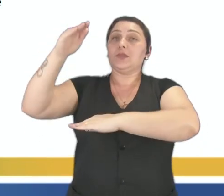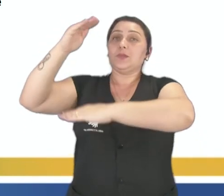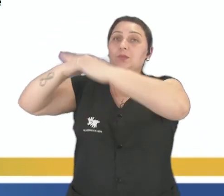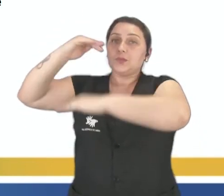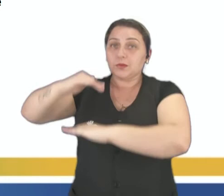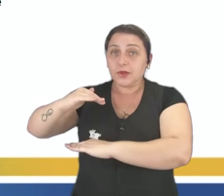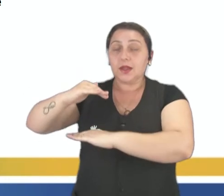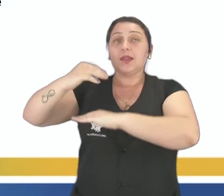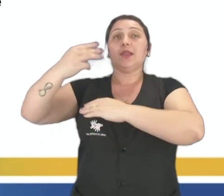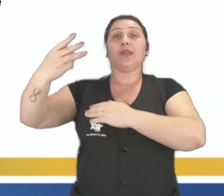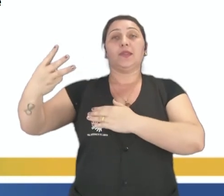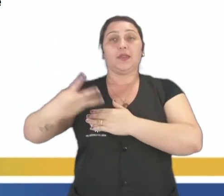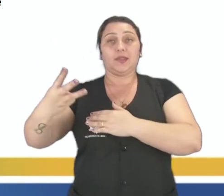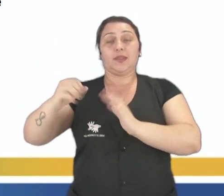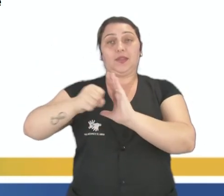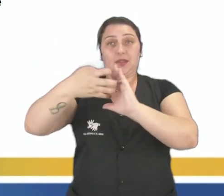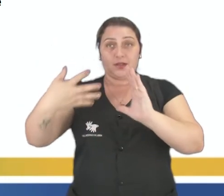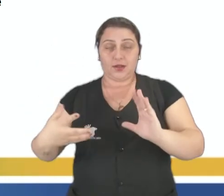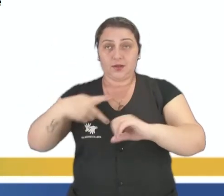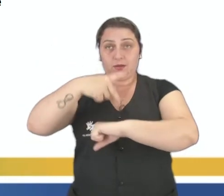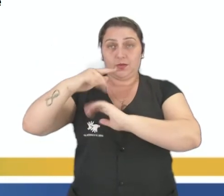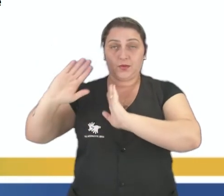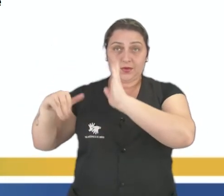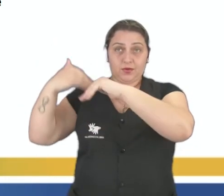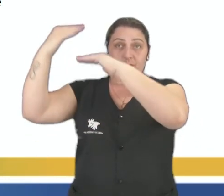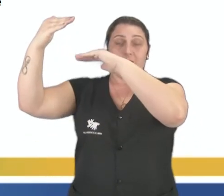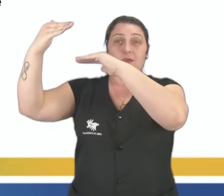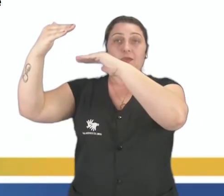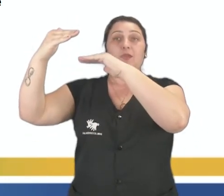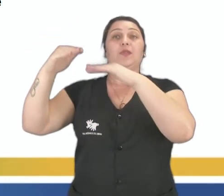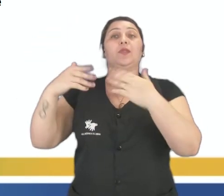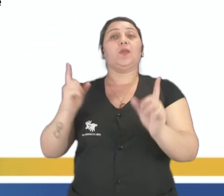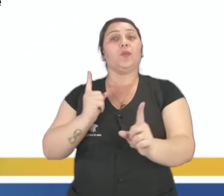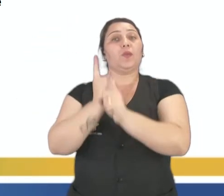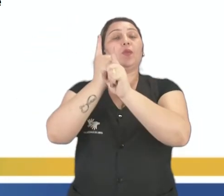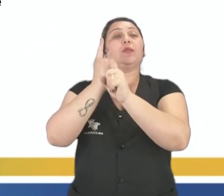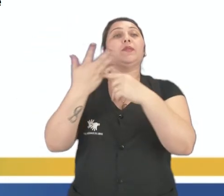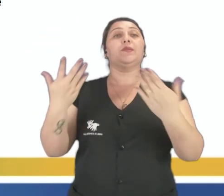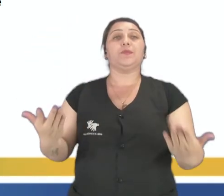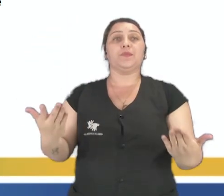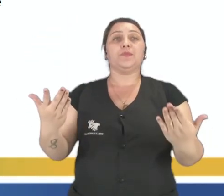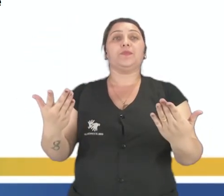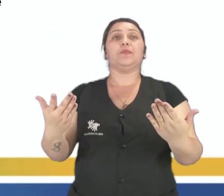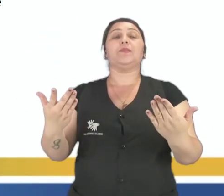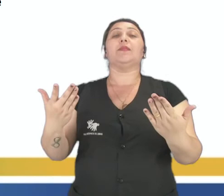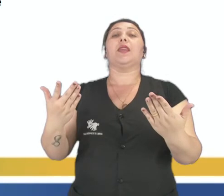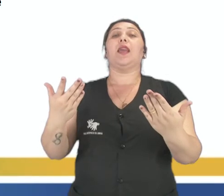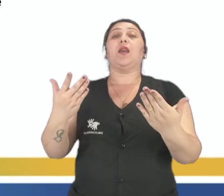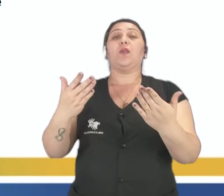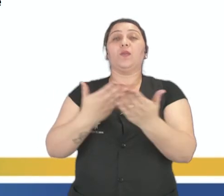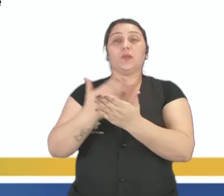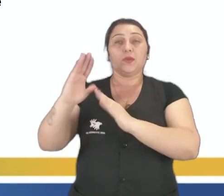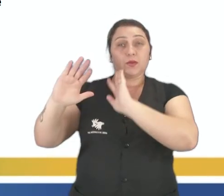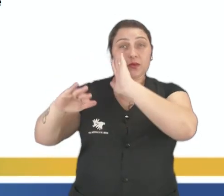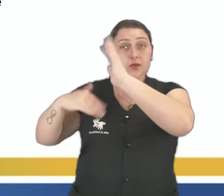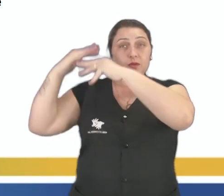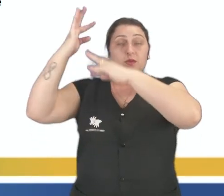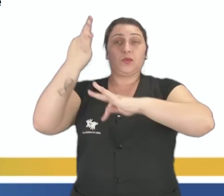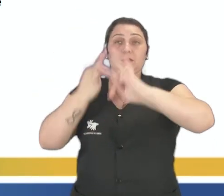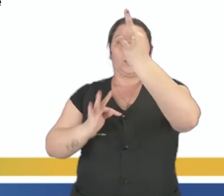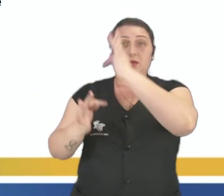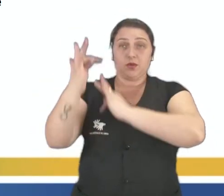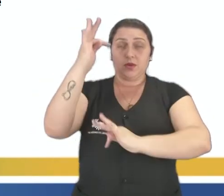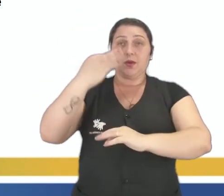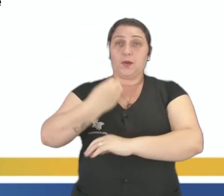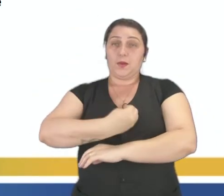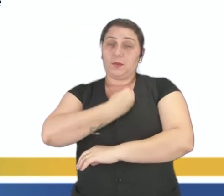Terceira, dentre as características dos países desenvolvidos, encontram-se as seguintes: alto desenvolvimento tecnológico,